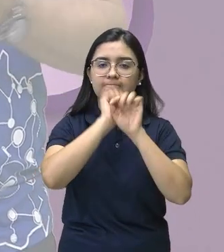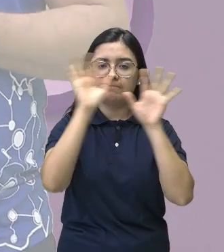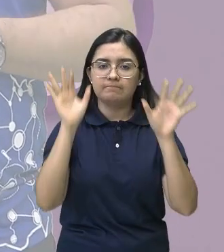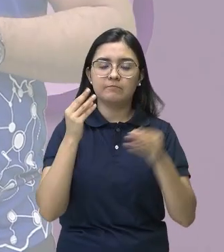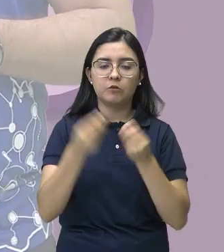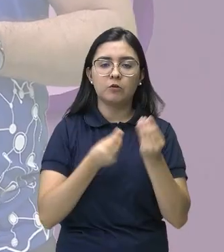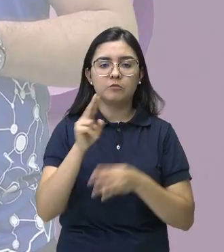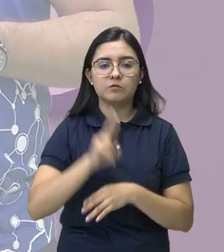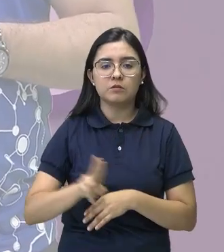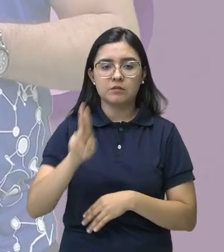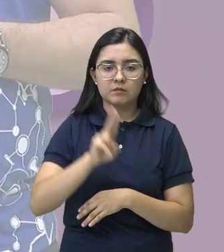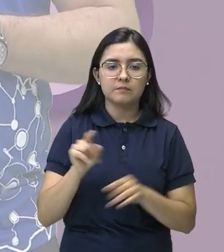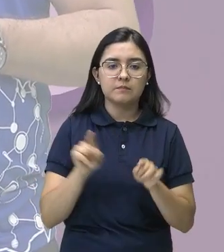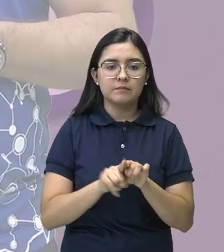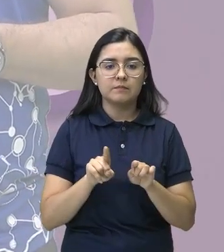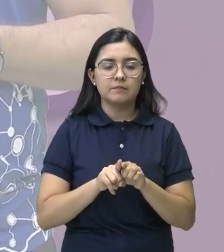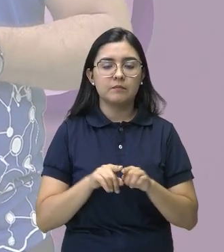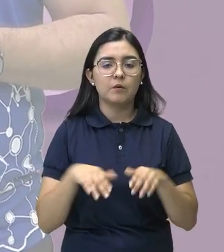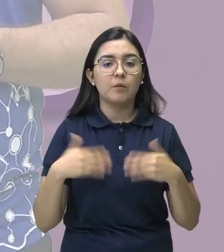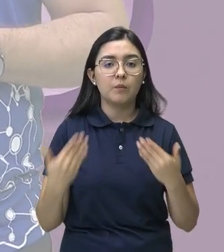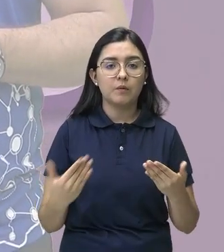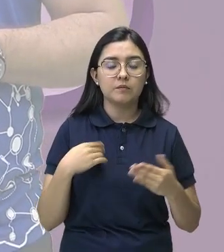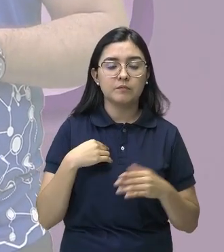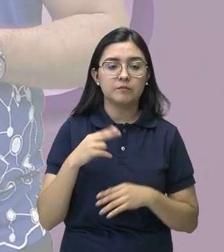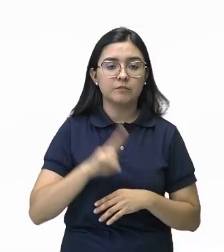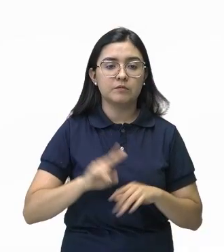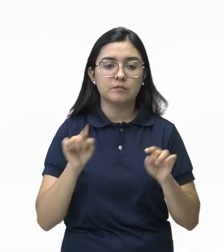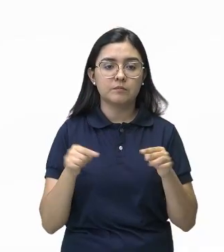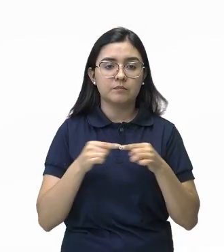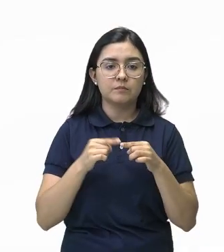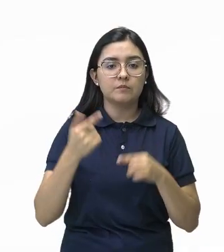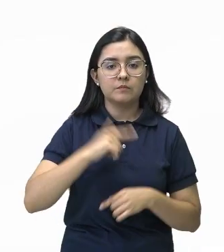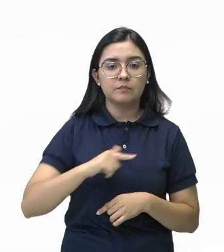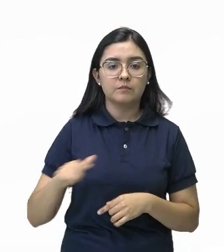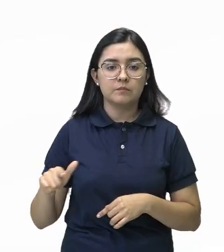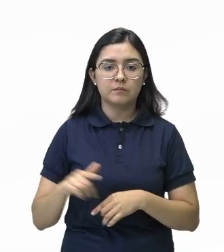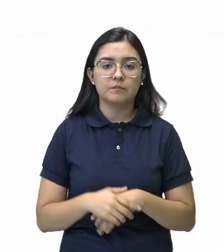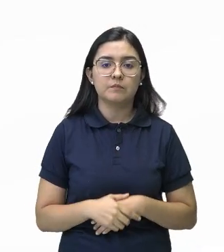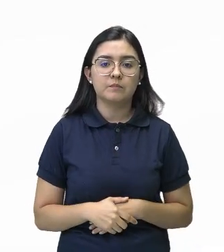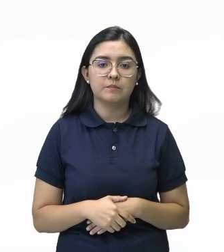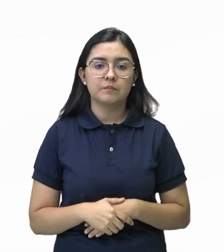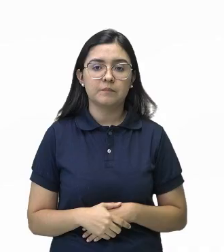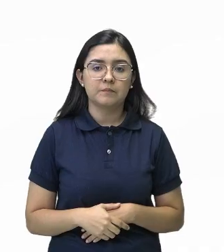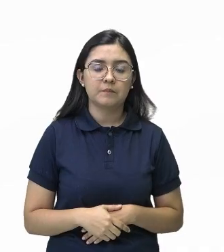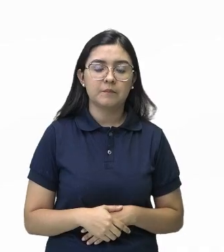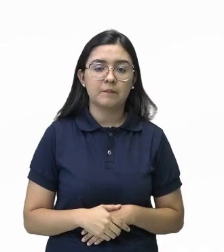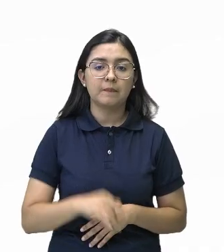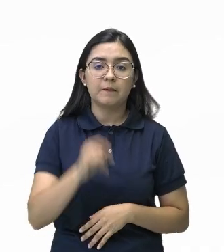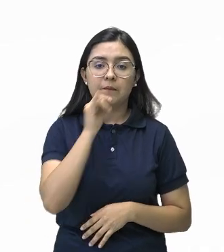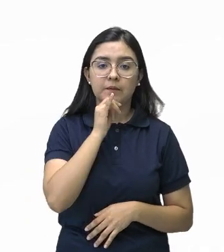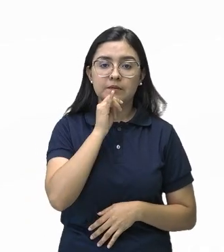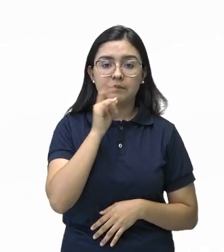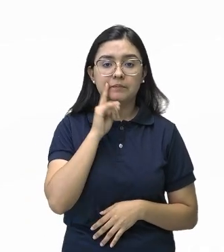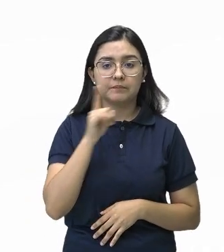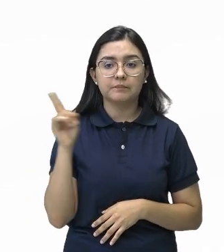como aplicar e quando aplicar aí a nossa combinação com repetição. Vamos lá. Olha aí o nosso